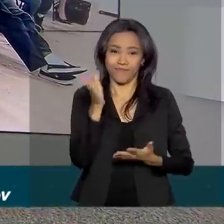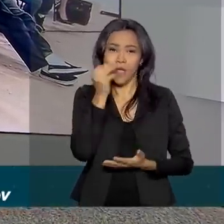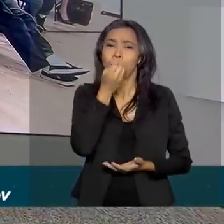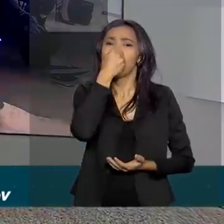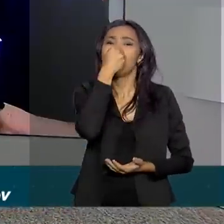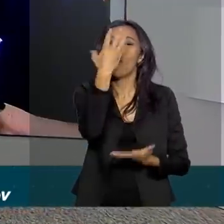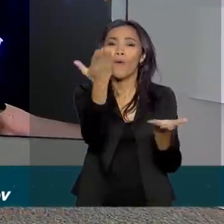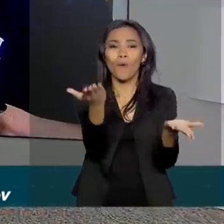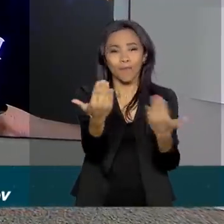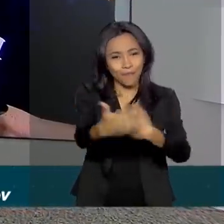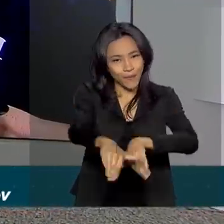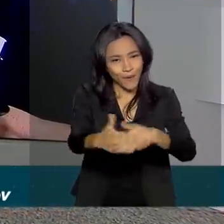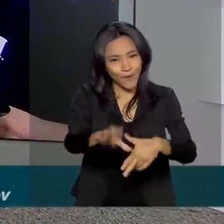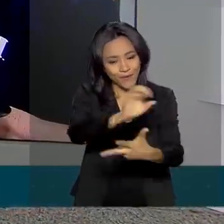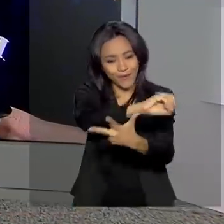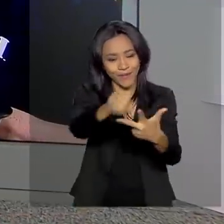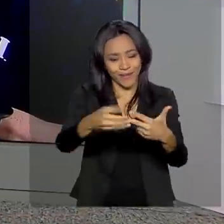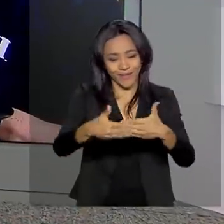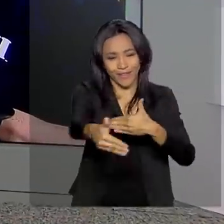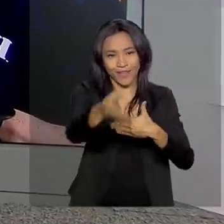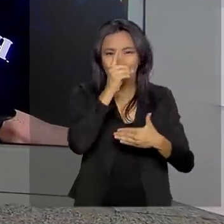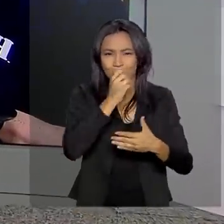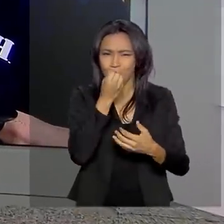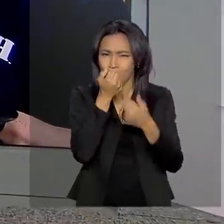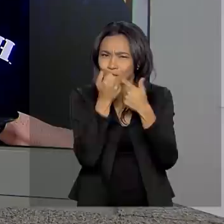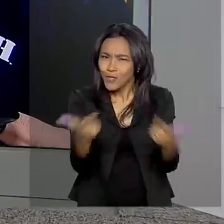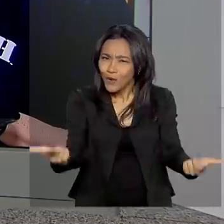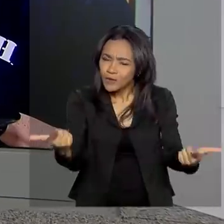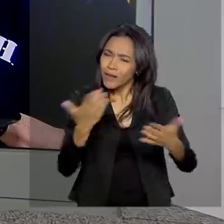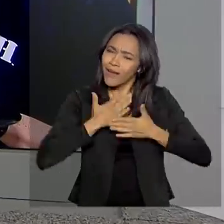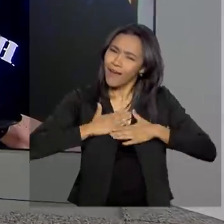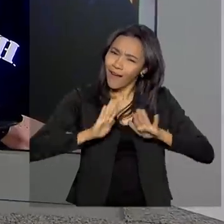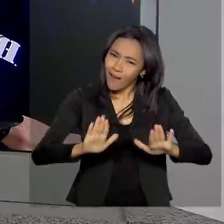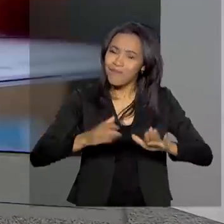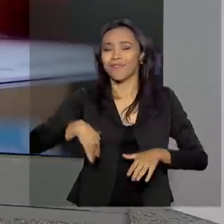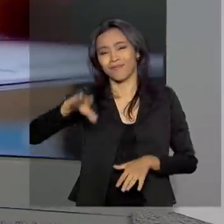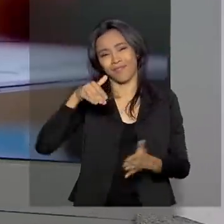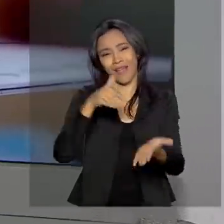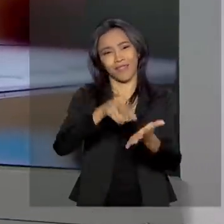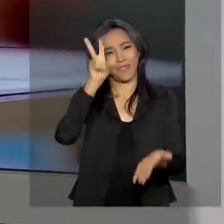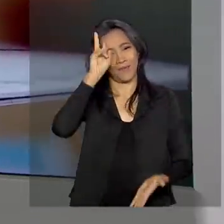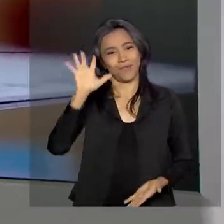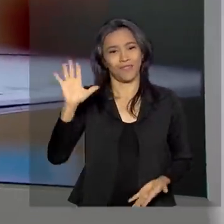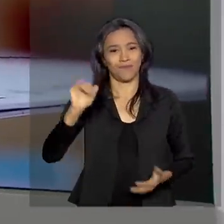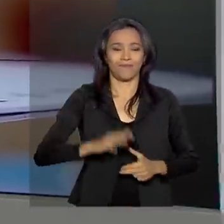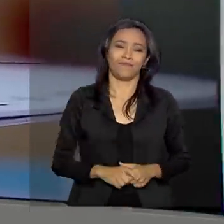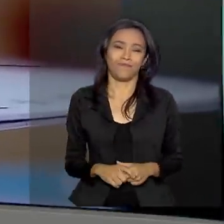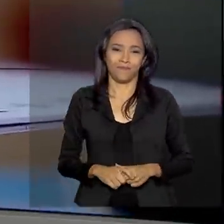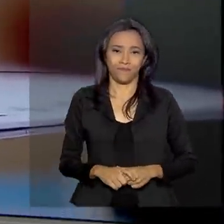prova pra você que vai fazer o enem no domingo boa sorte vá com calma até segunda-feira tal